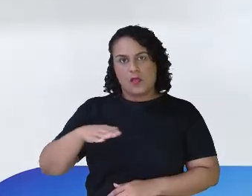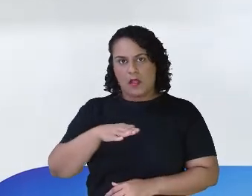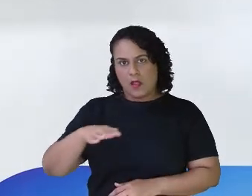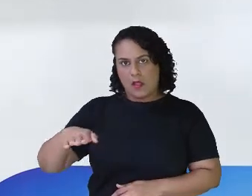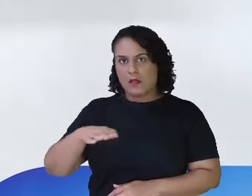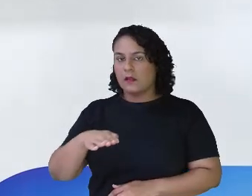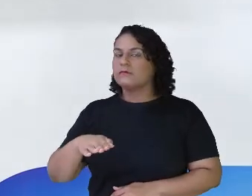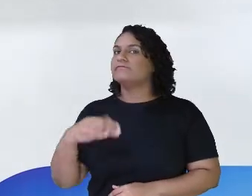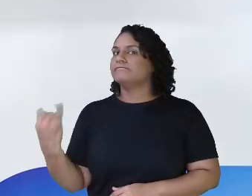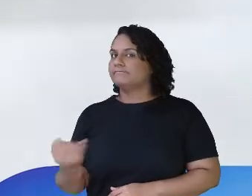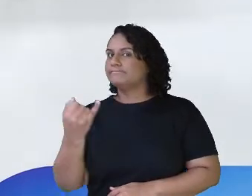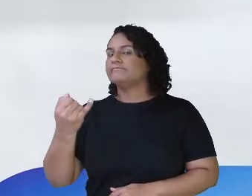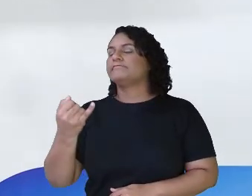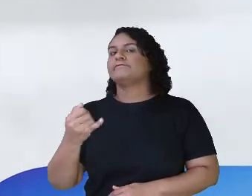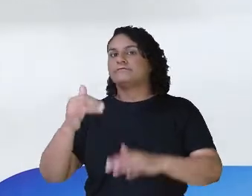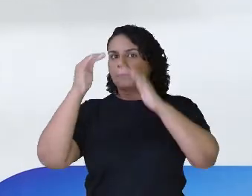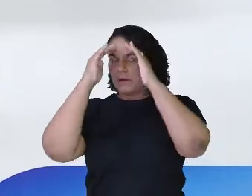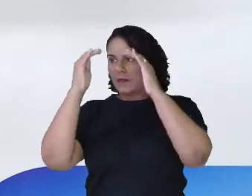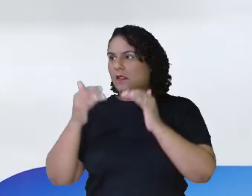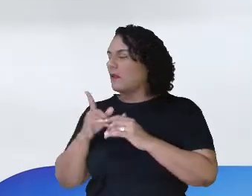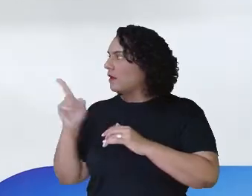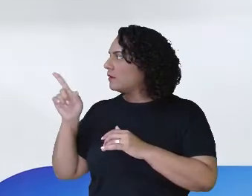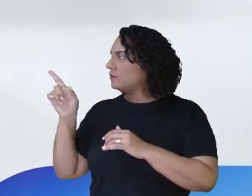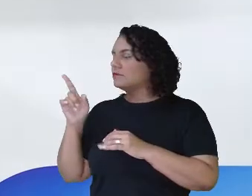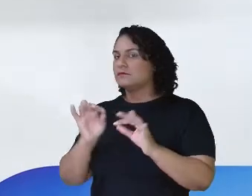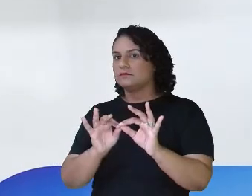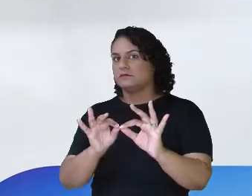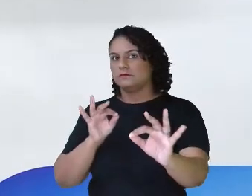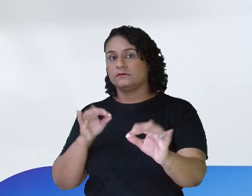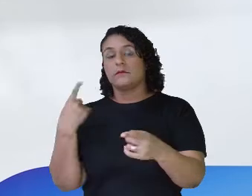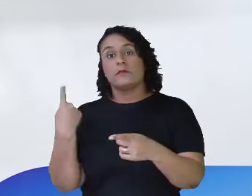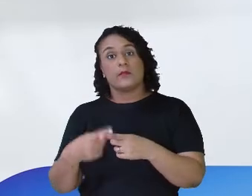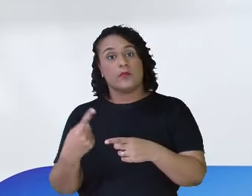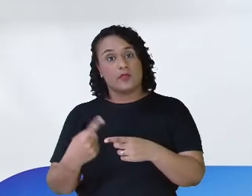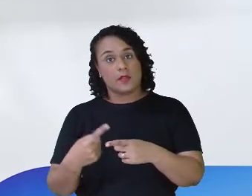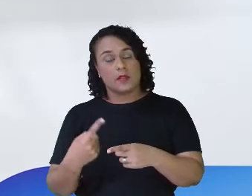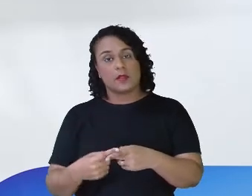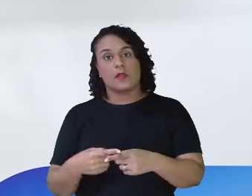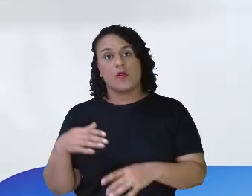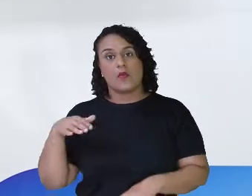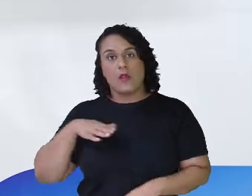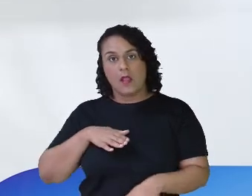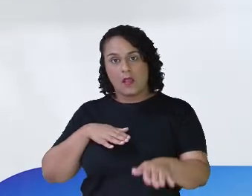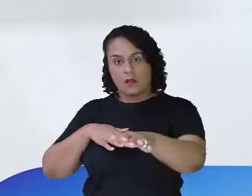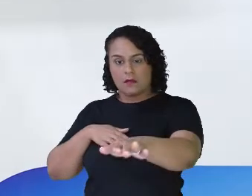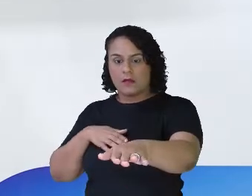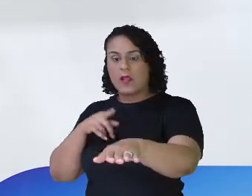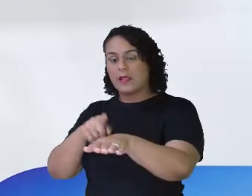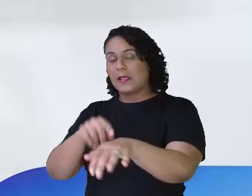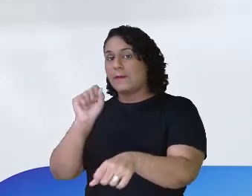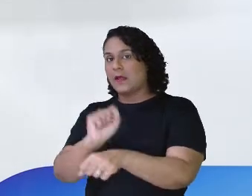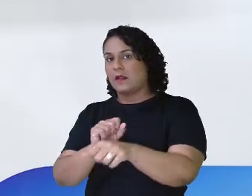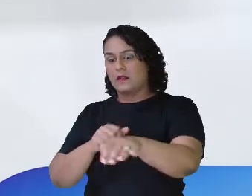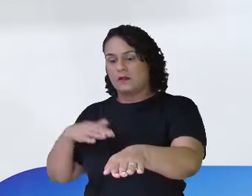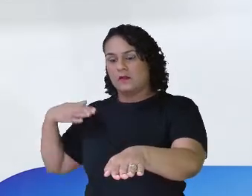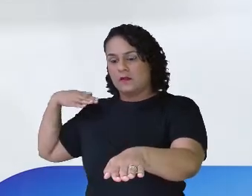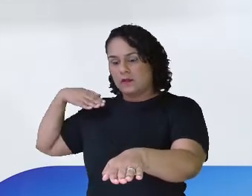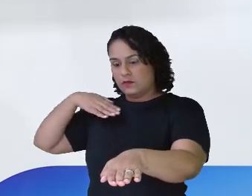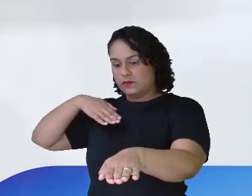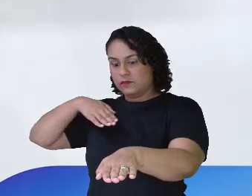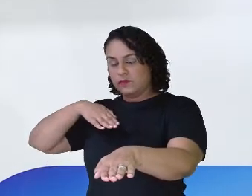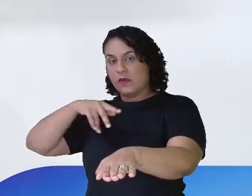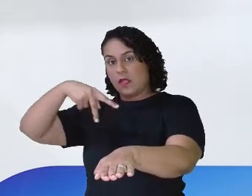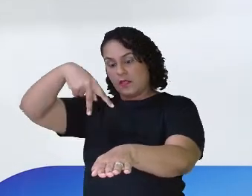você respeite essa distância. Por quê? O carro que está vindo atrás de você vai identificar que tem